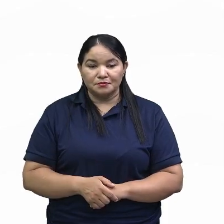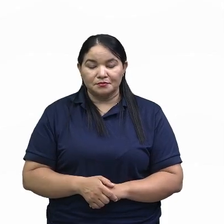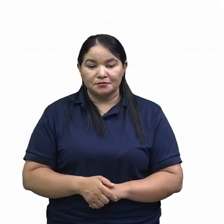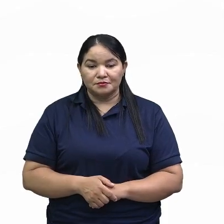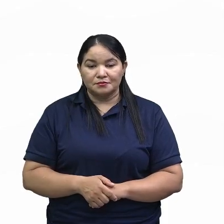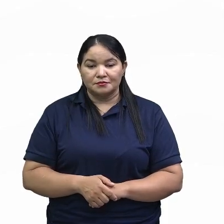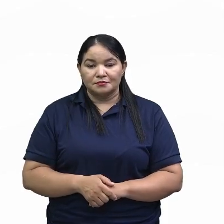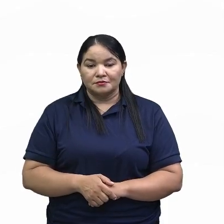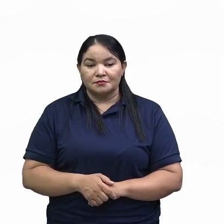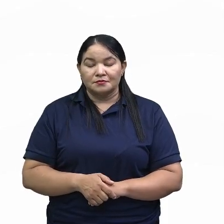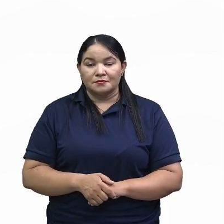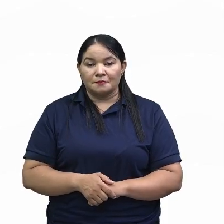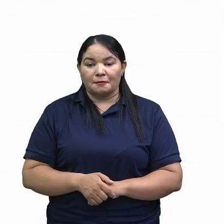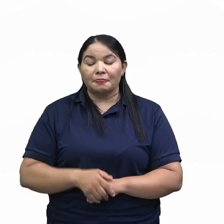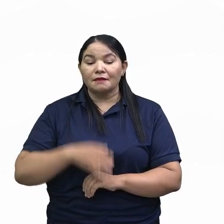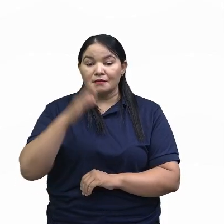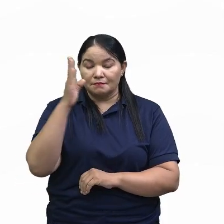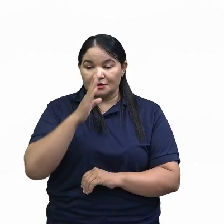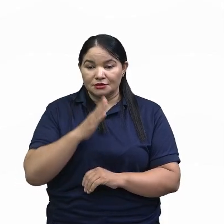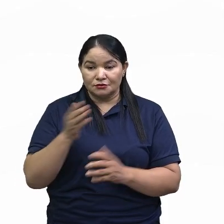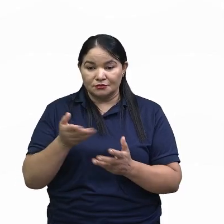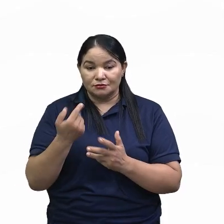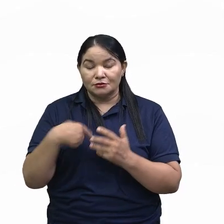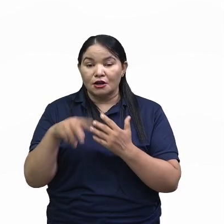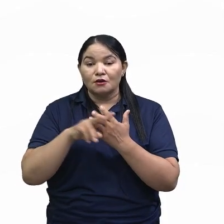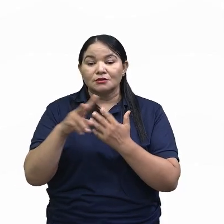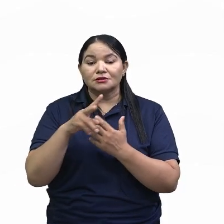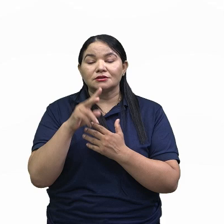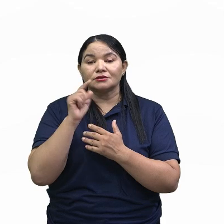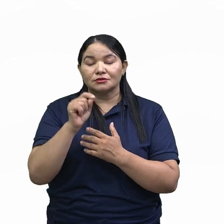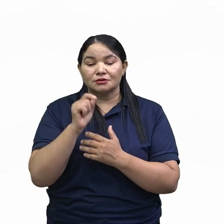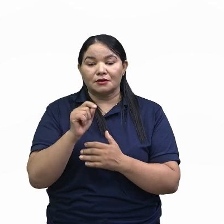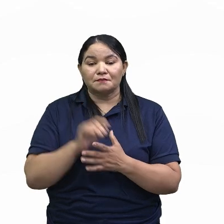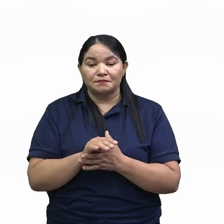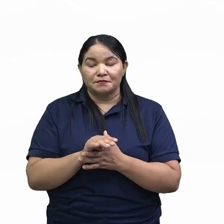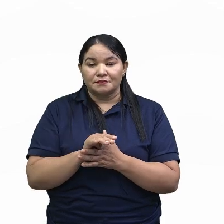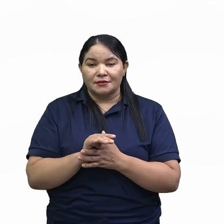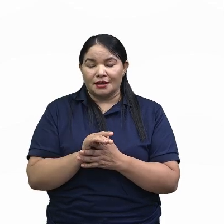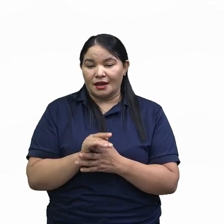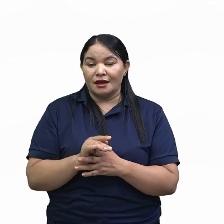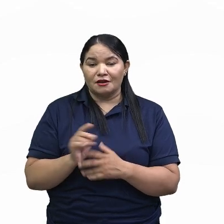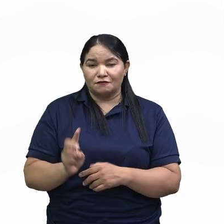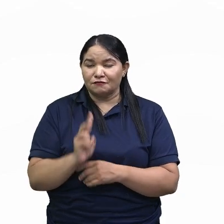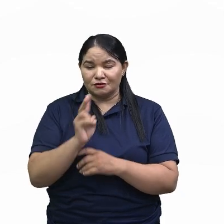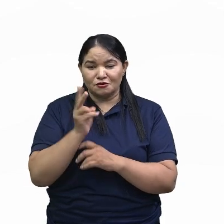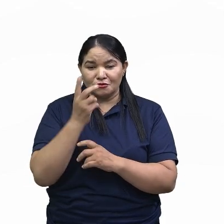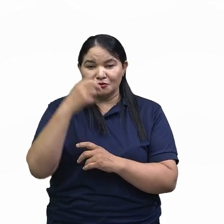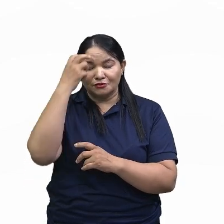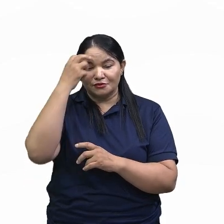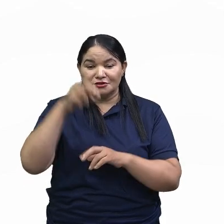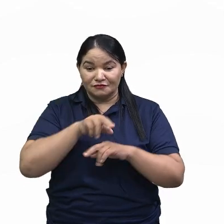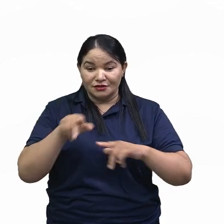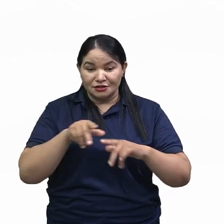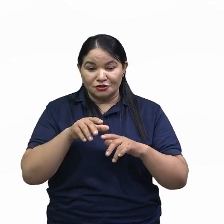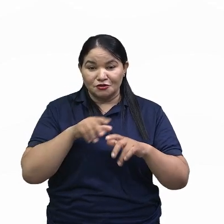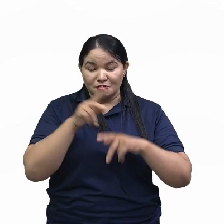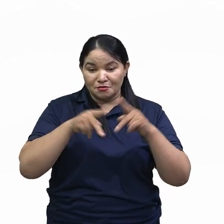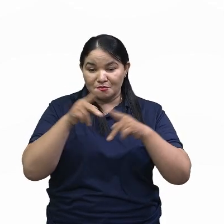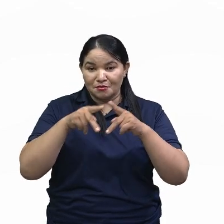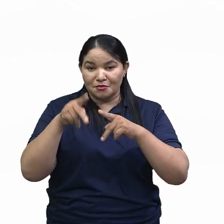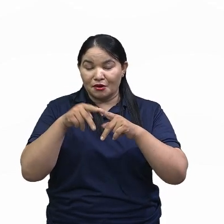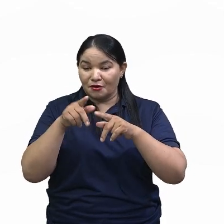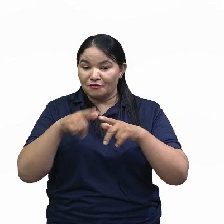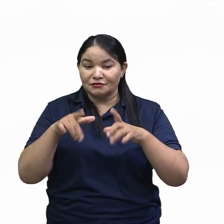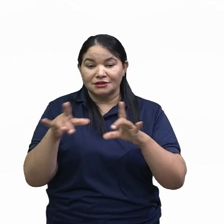O Brasil é amplamente reconhecido por sua riqueza cultural, resultado do encontro de diferentes povos ao longo